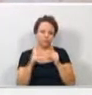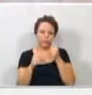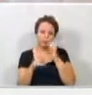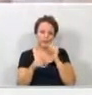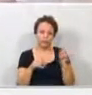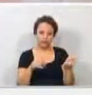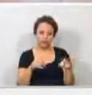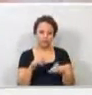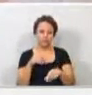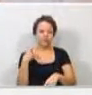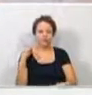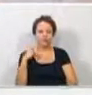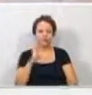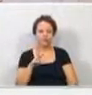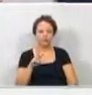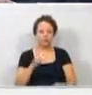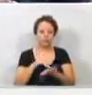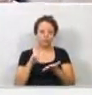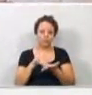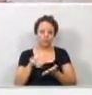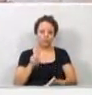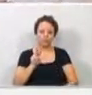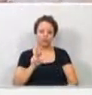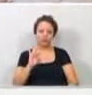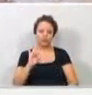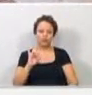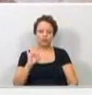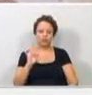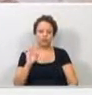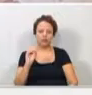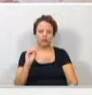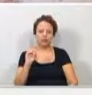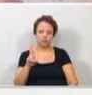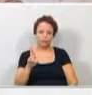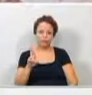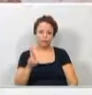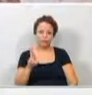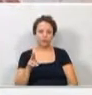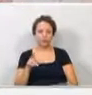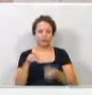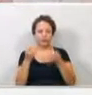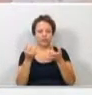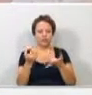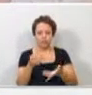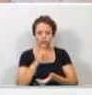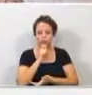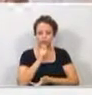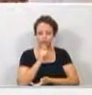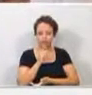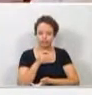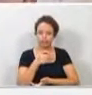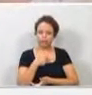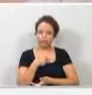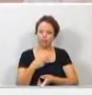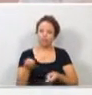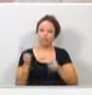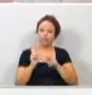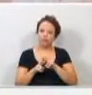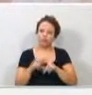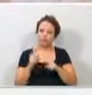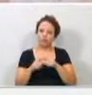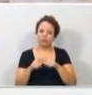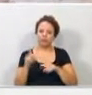Marques, diz a reportagem que ela foi detida enquanto fazia uma manifestação e não uma